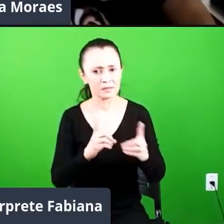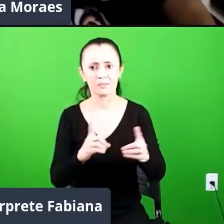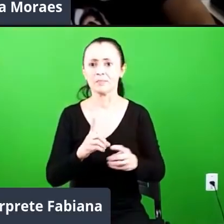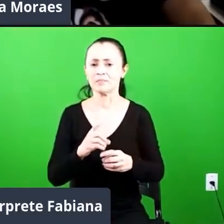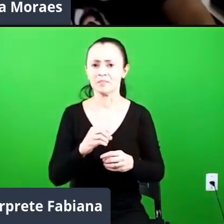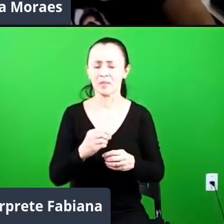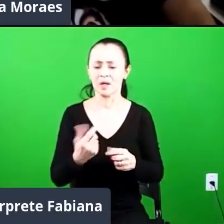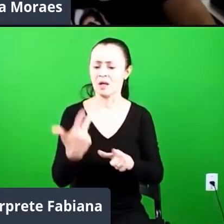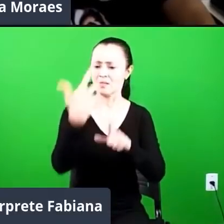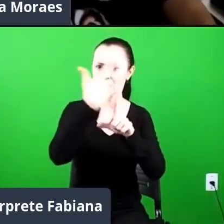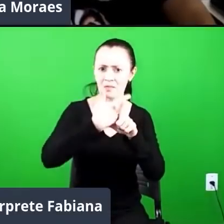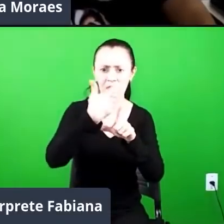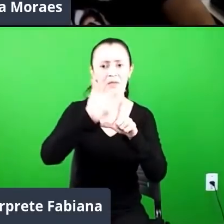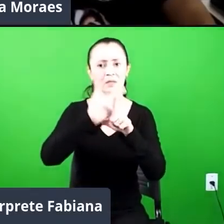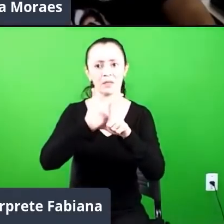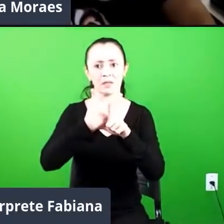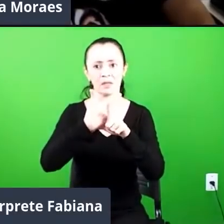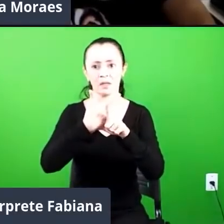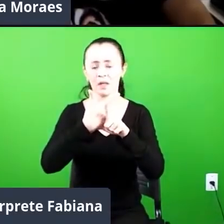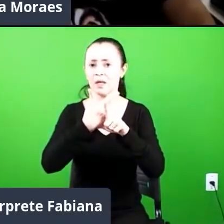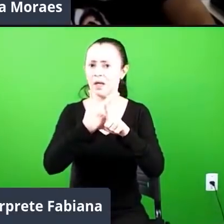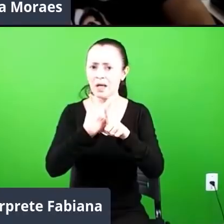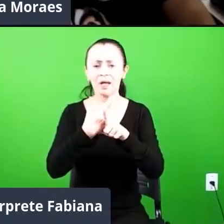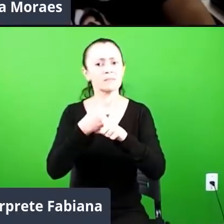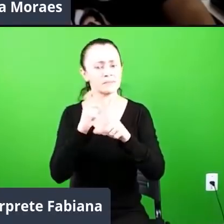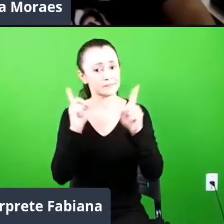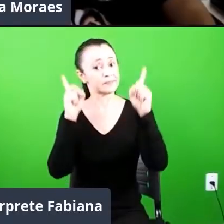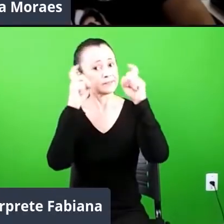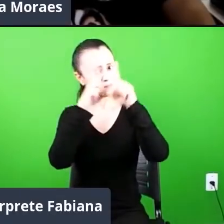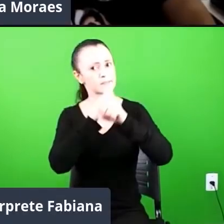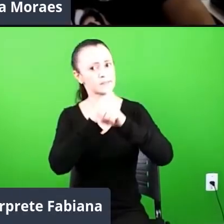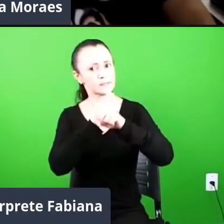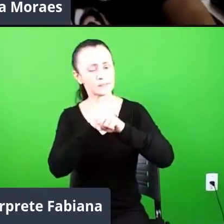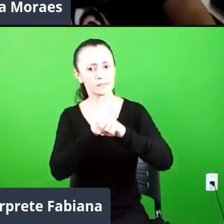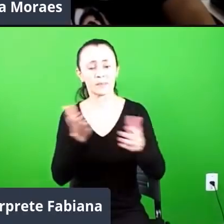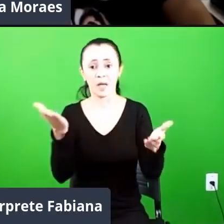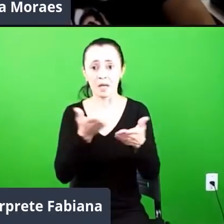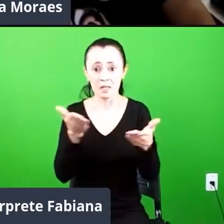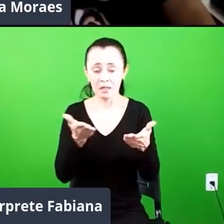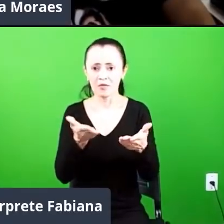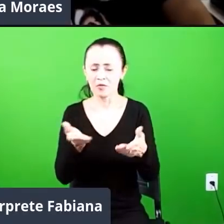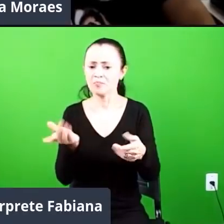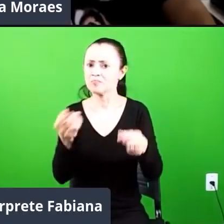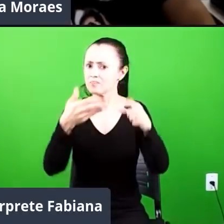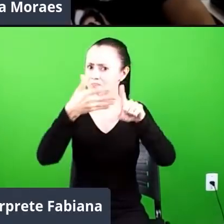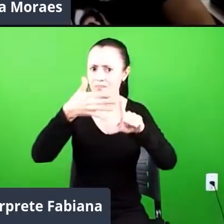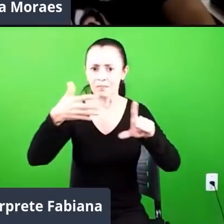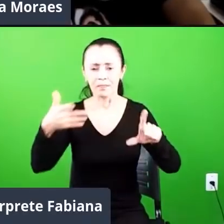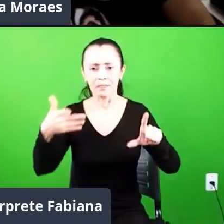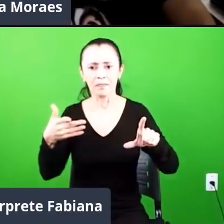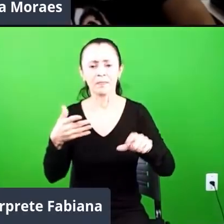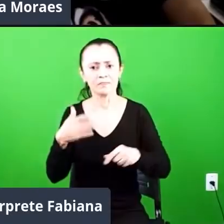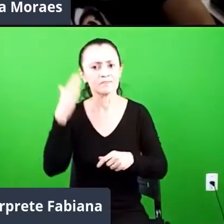aulas, videoaulas, é muito delicado, né? A gente está vivendo um momento aqui de uma live que tenho certeza que se fosse num espaço onde tivessem todos